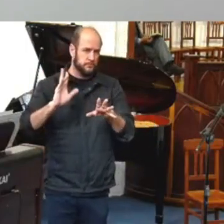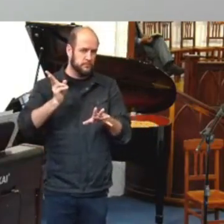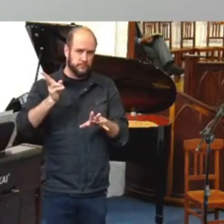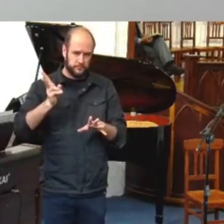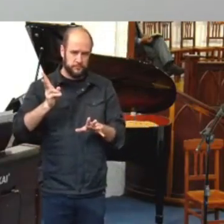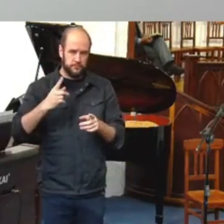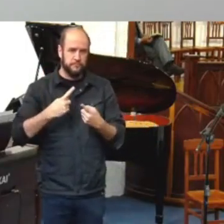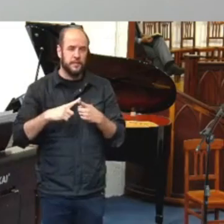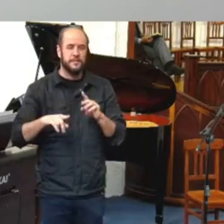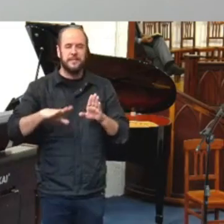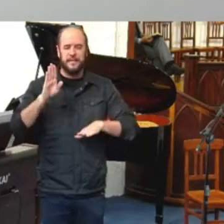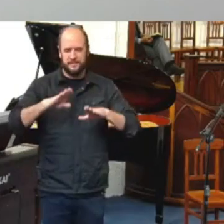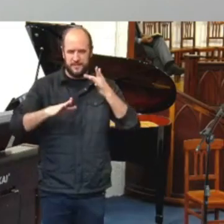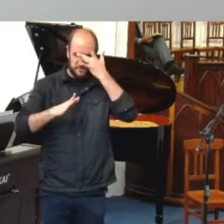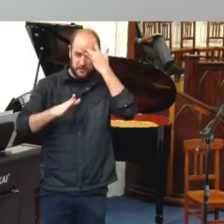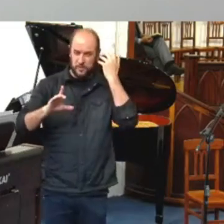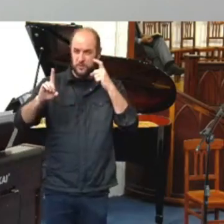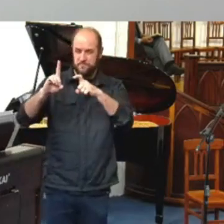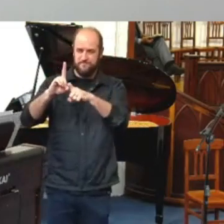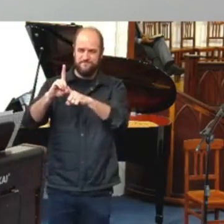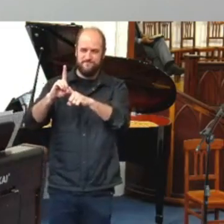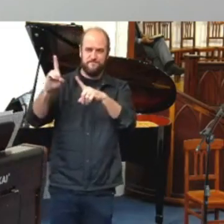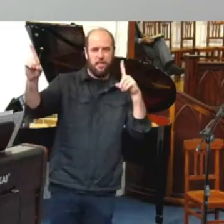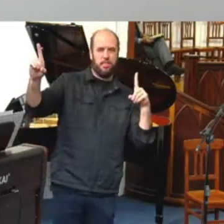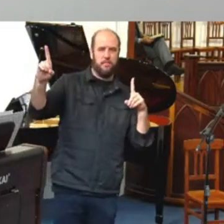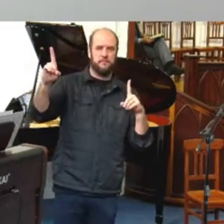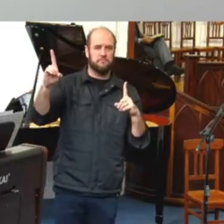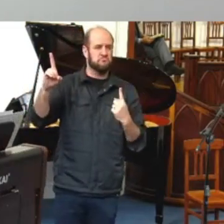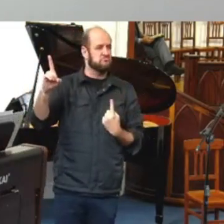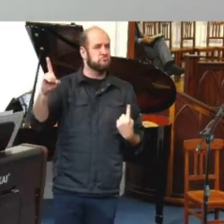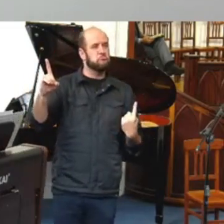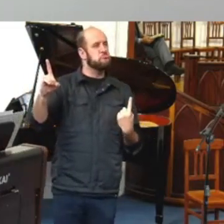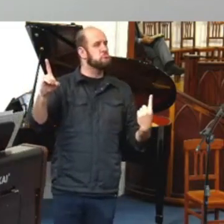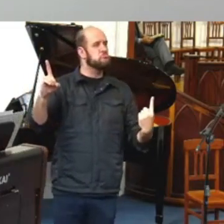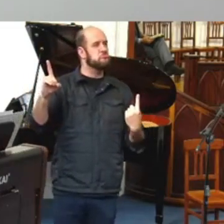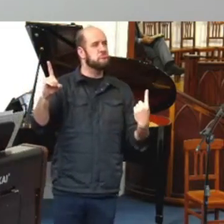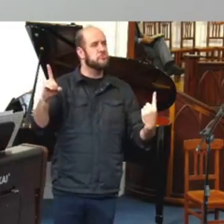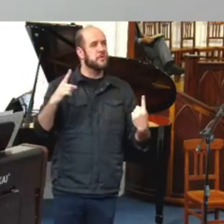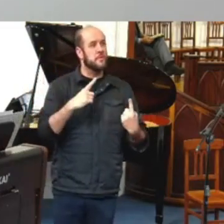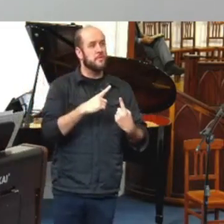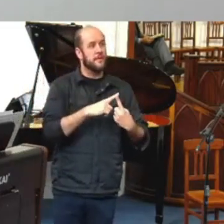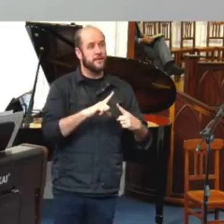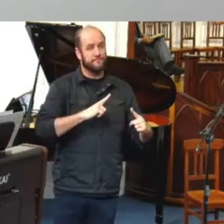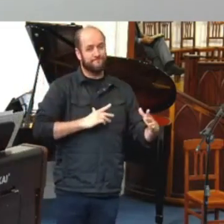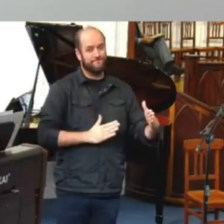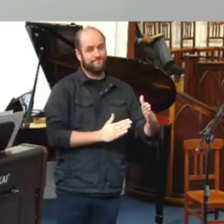é independente, mas essa independência tem um até